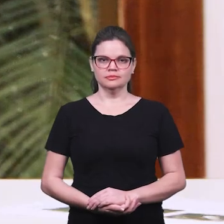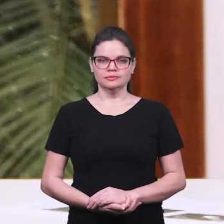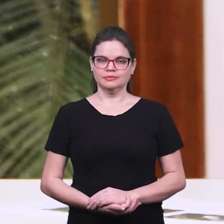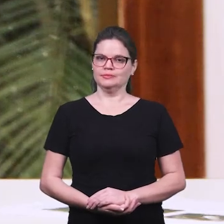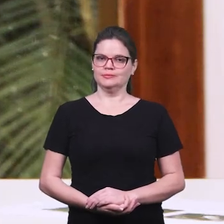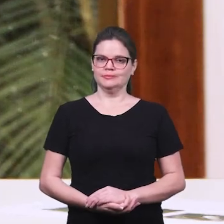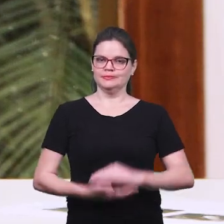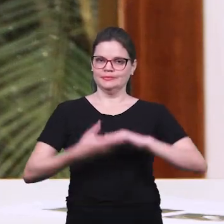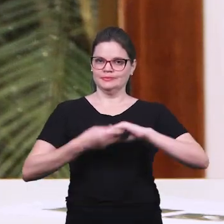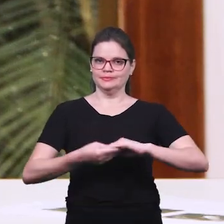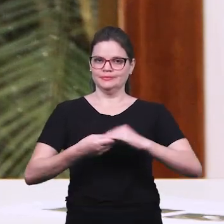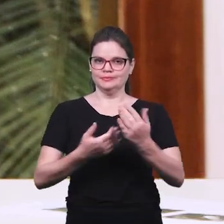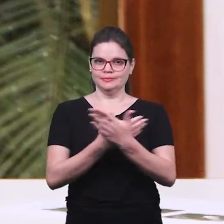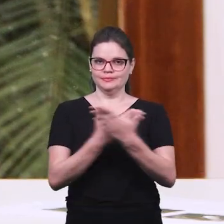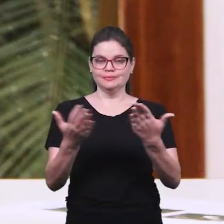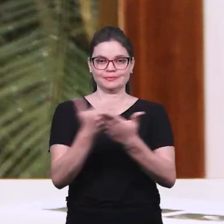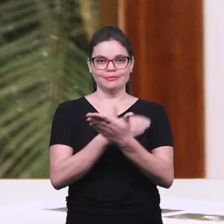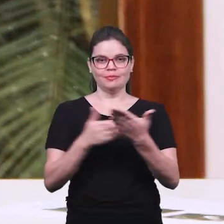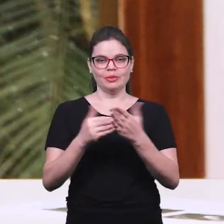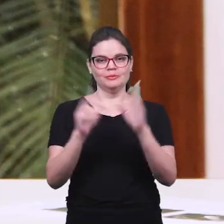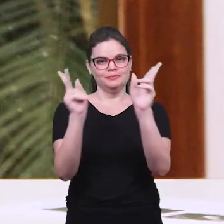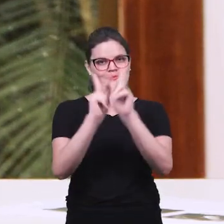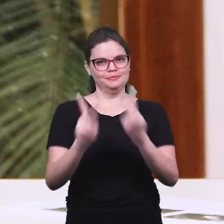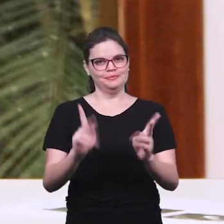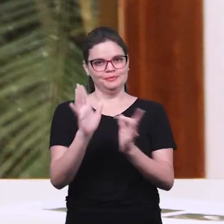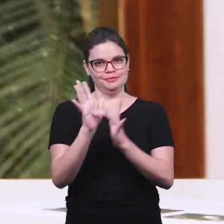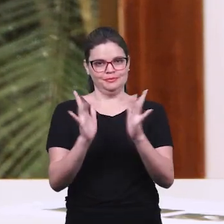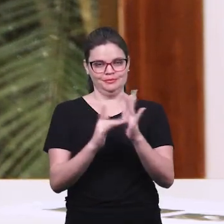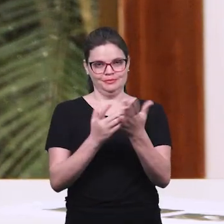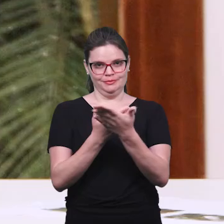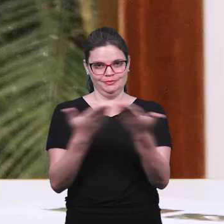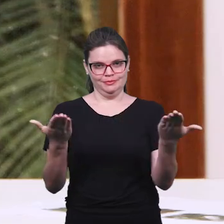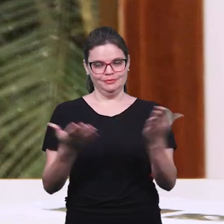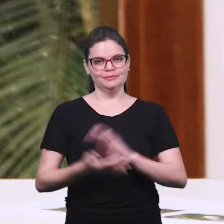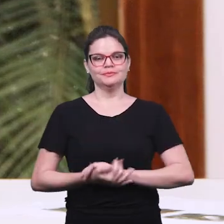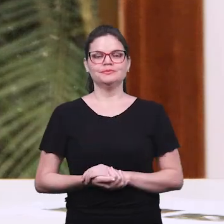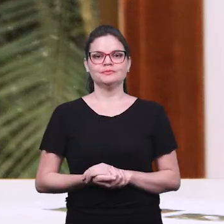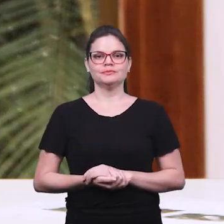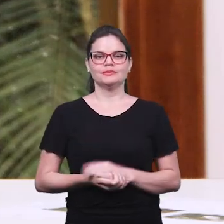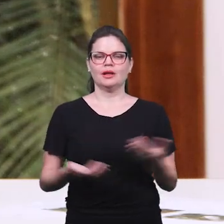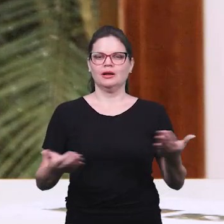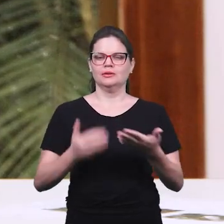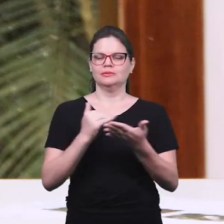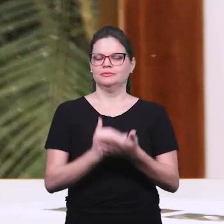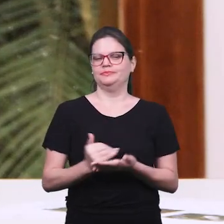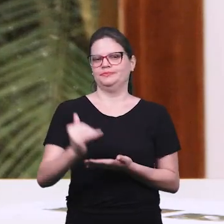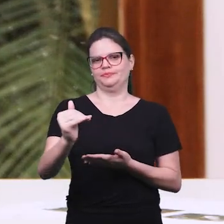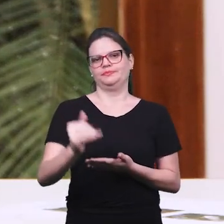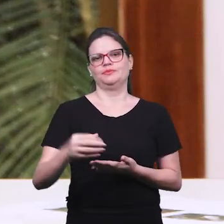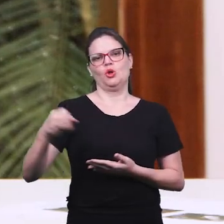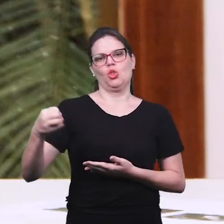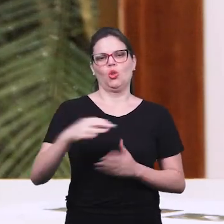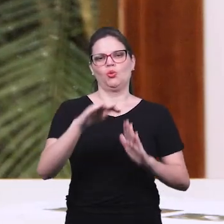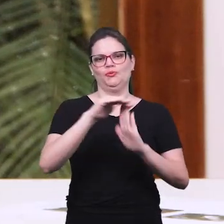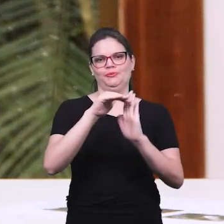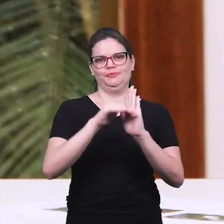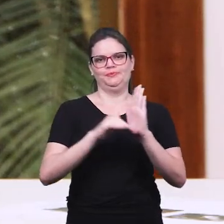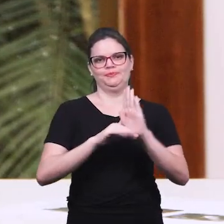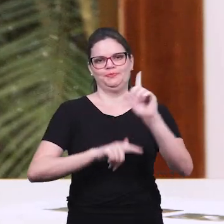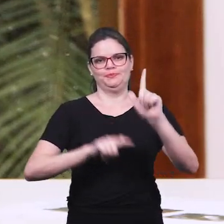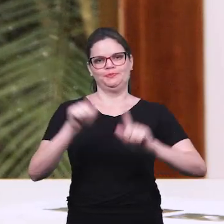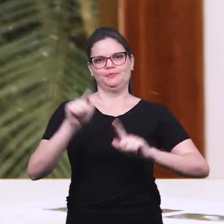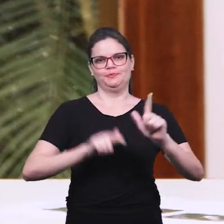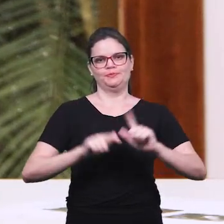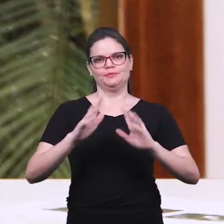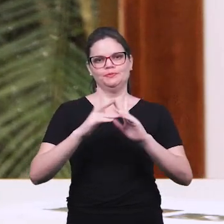Nós saudamos a todos com a paz do Senhor. Estamos dando início a um novo programa